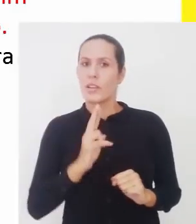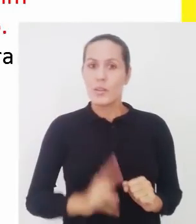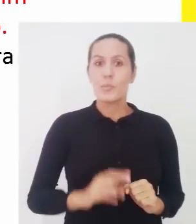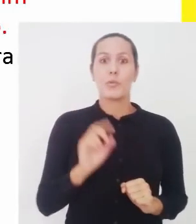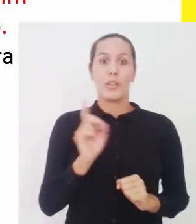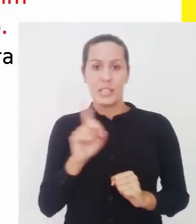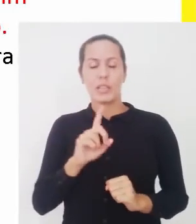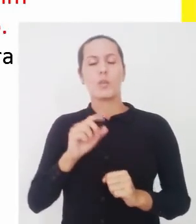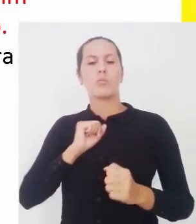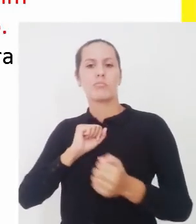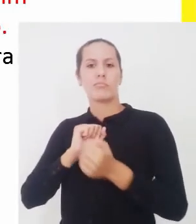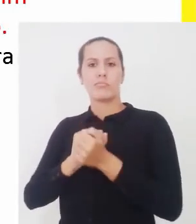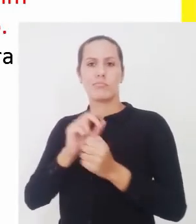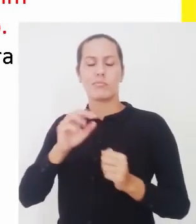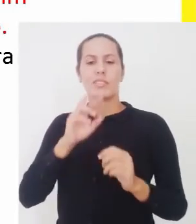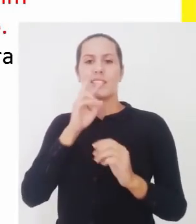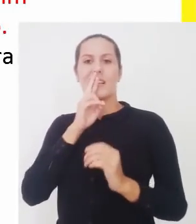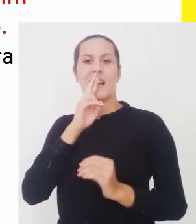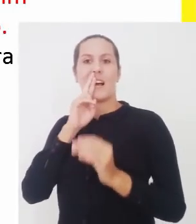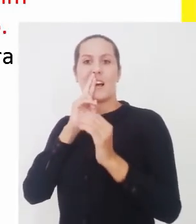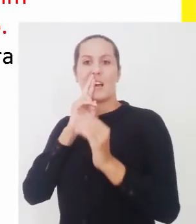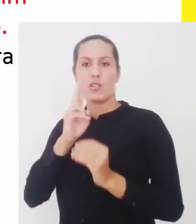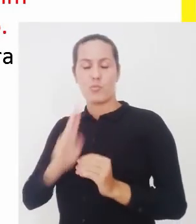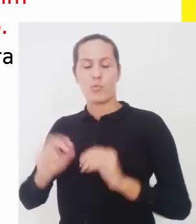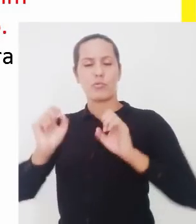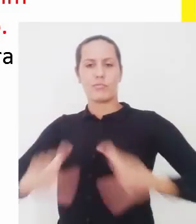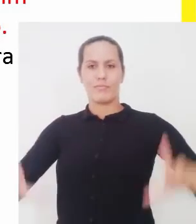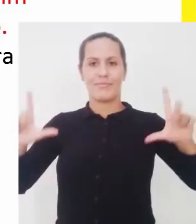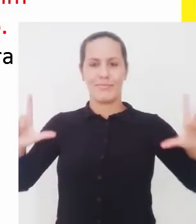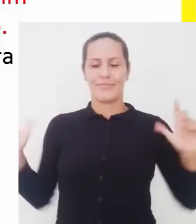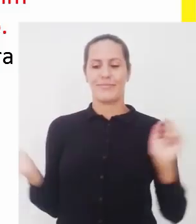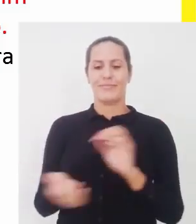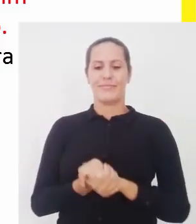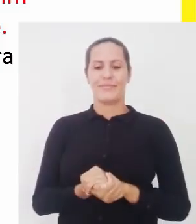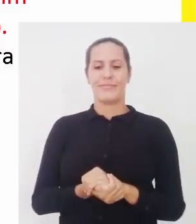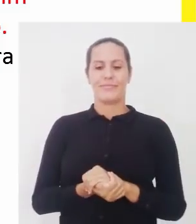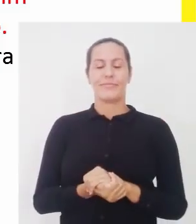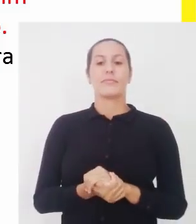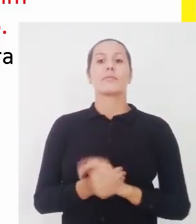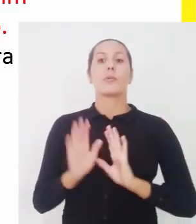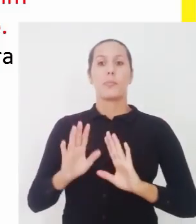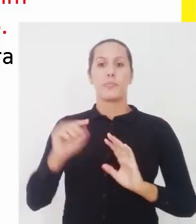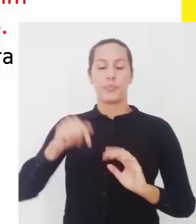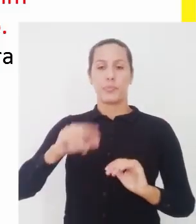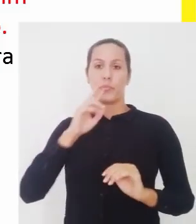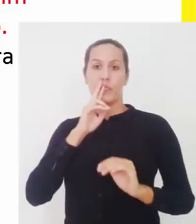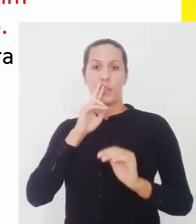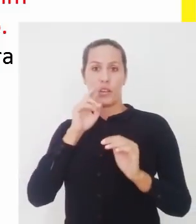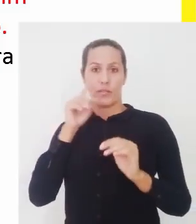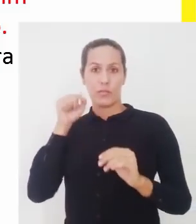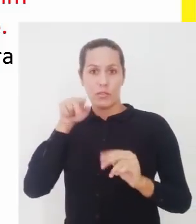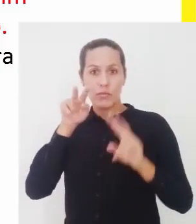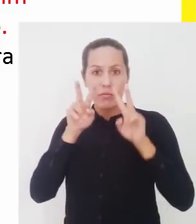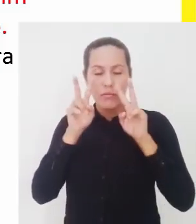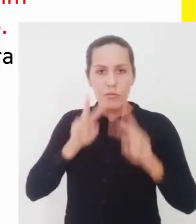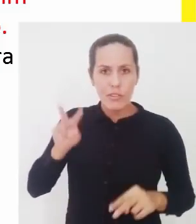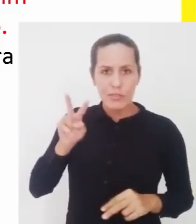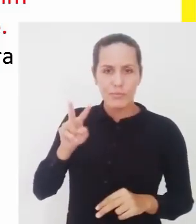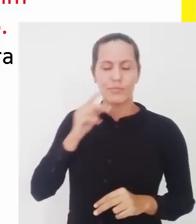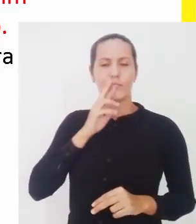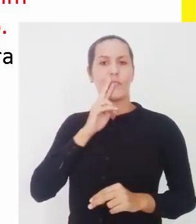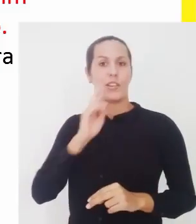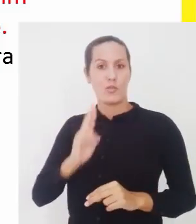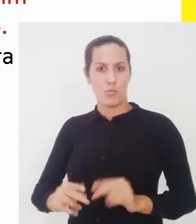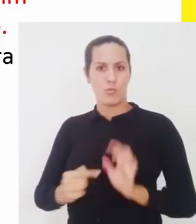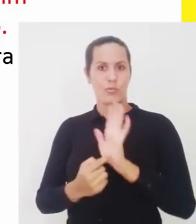você. Como vocês estão vendo as respostas que estão aí expostas? O primeiro, no poema, a voz que fala é de alguém alto ou